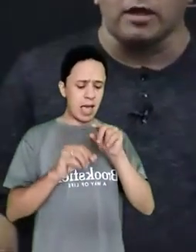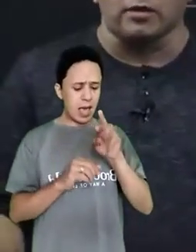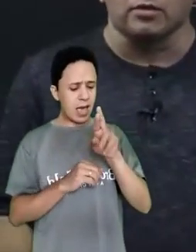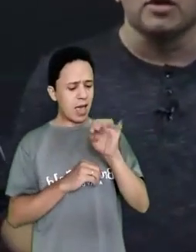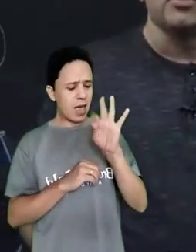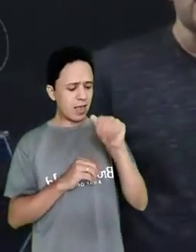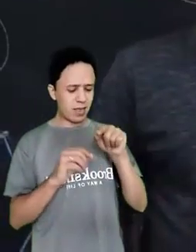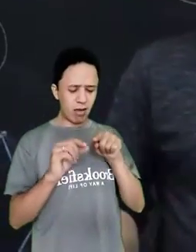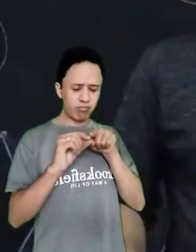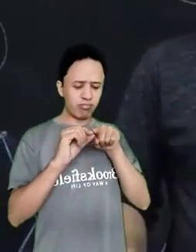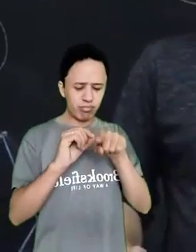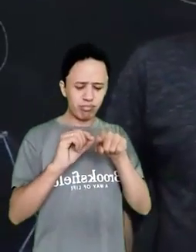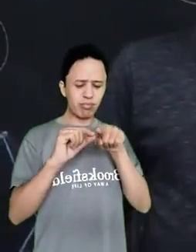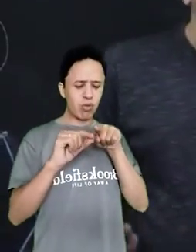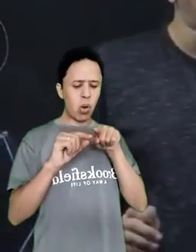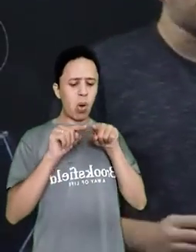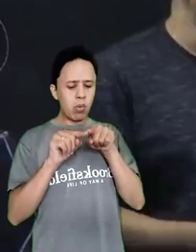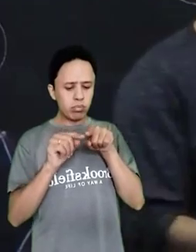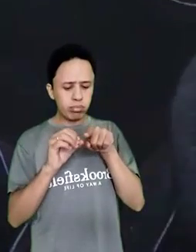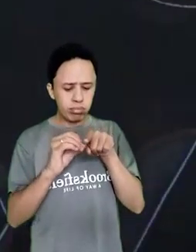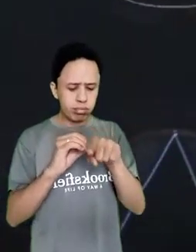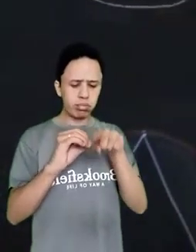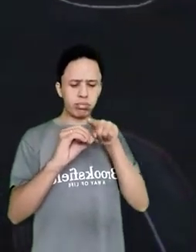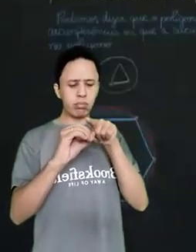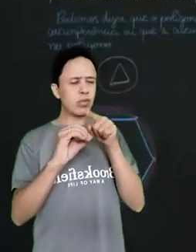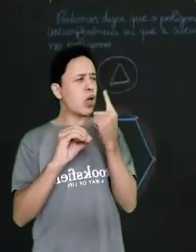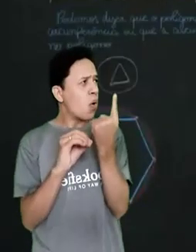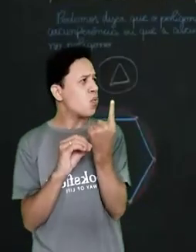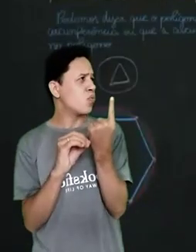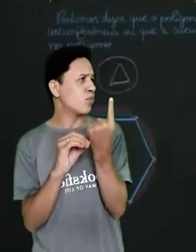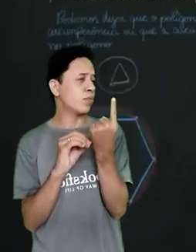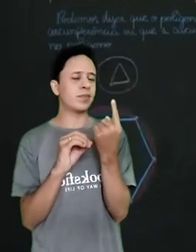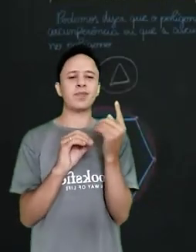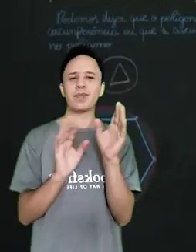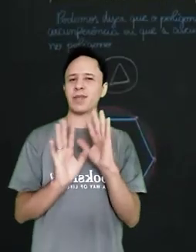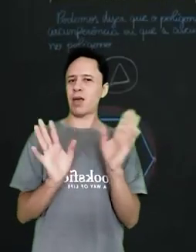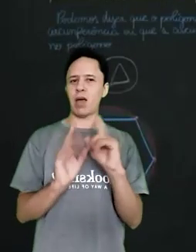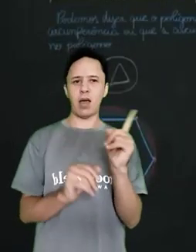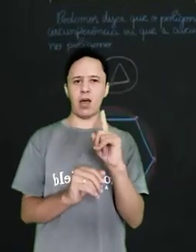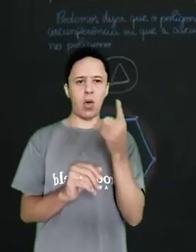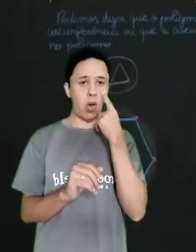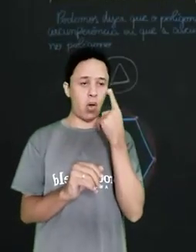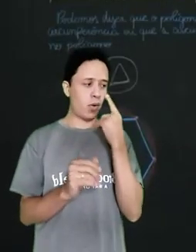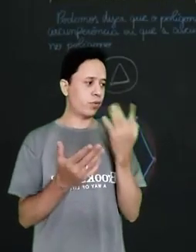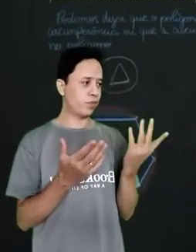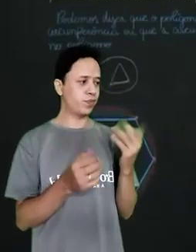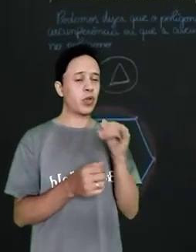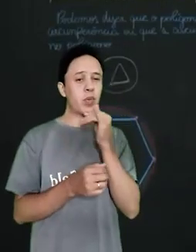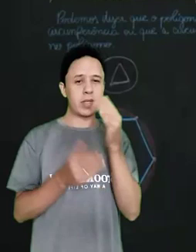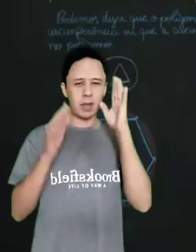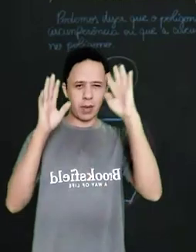pelo polígono não toca em apenas um ponto? Claro que não. Vejamos. Eu posso ter aqui uma circunferência,